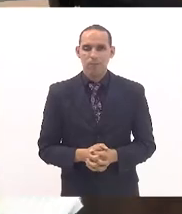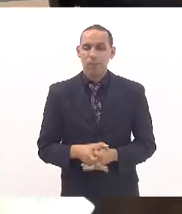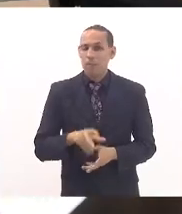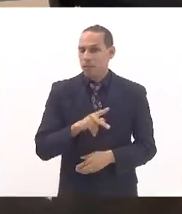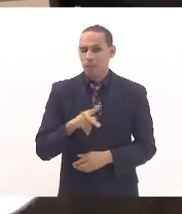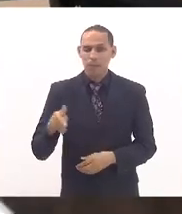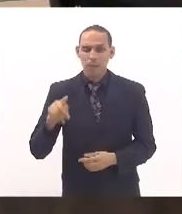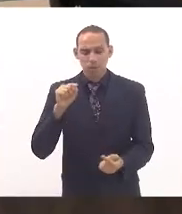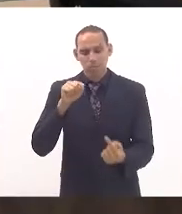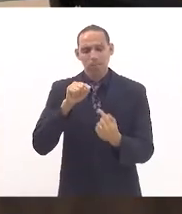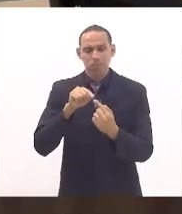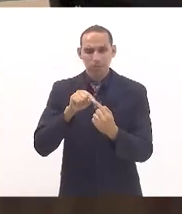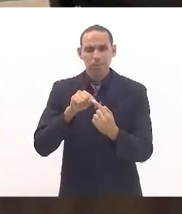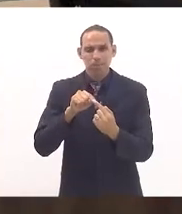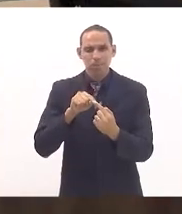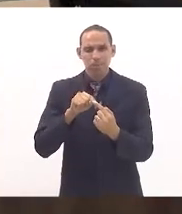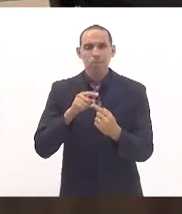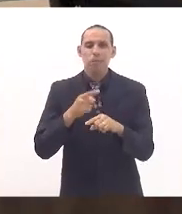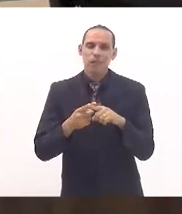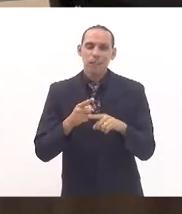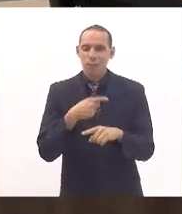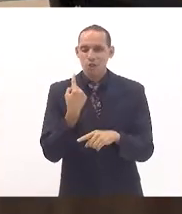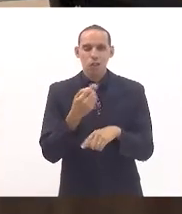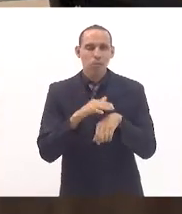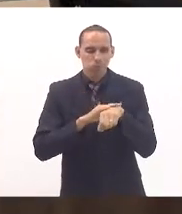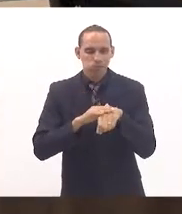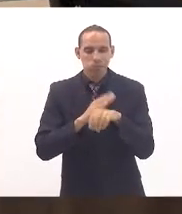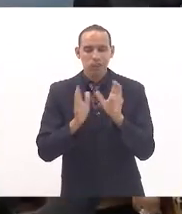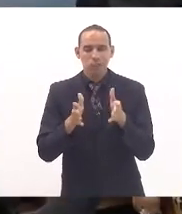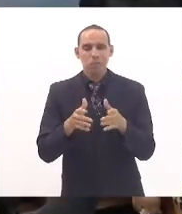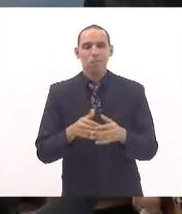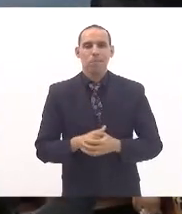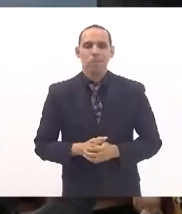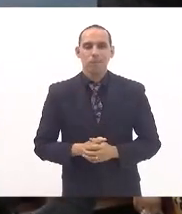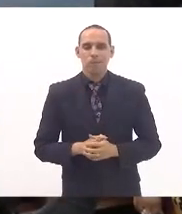Presidente, meu parecer é favorável após o nosso diálogo aqui.